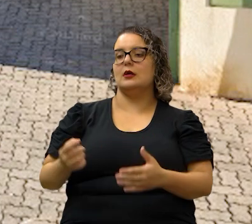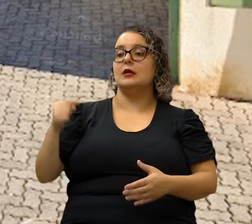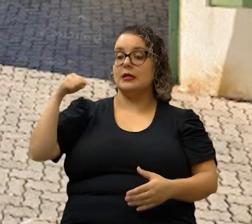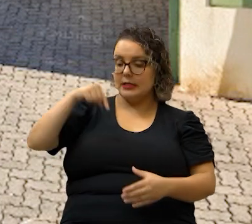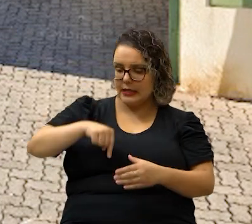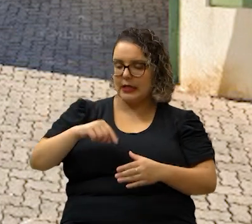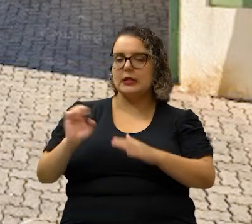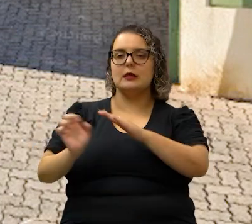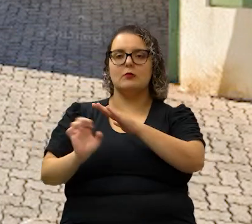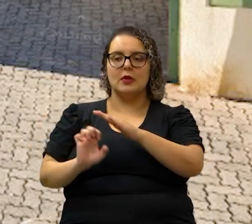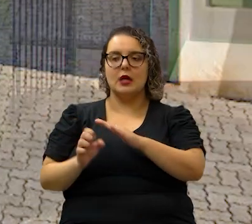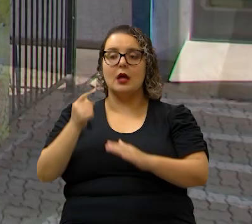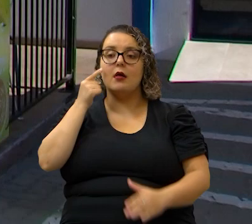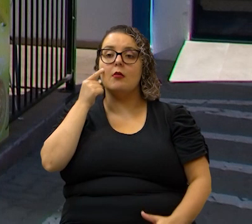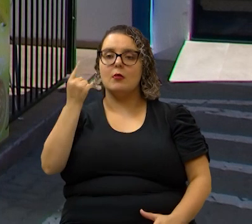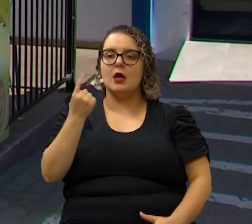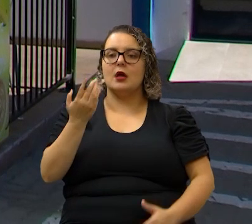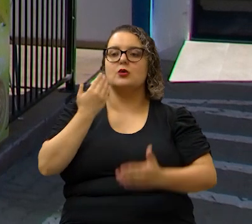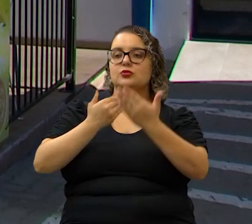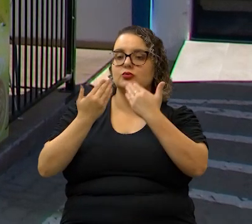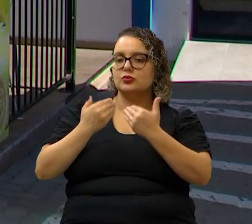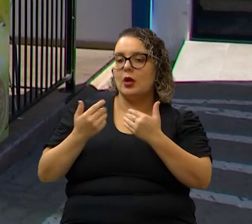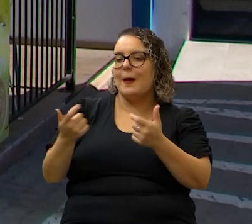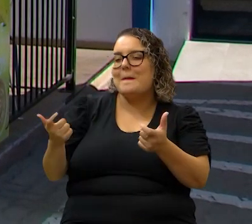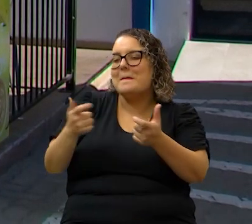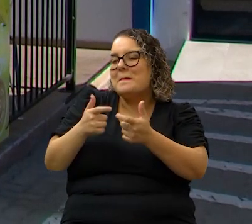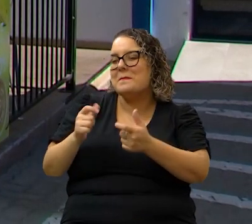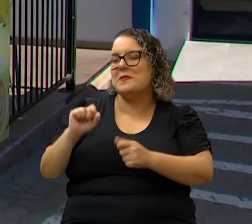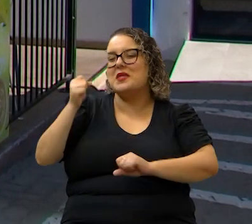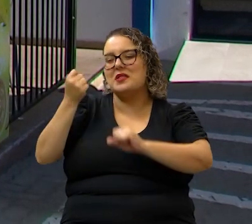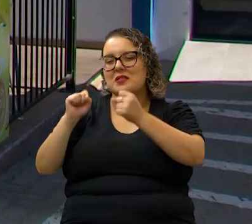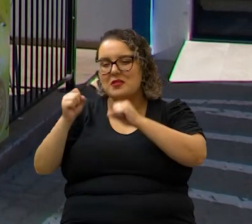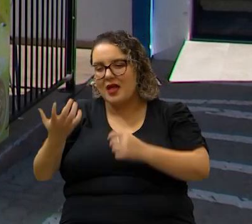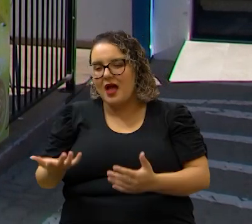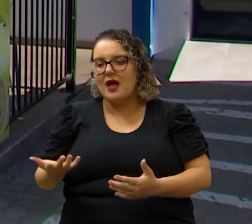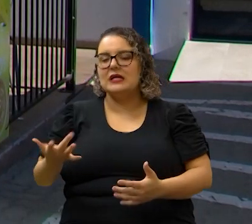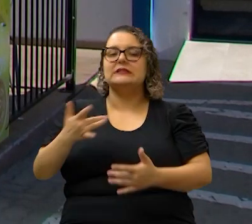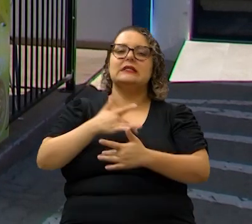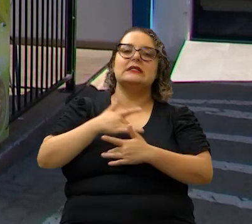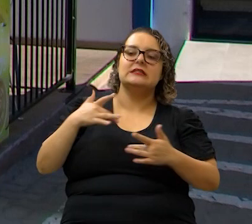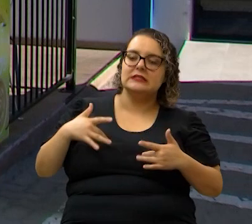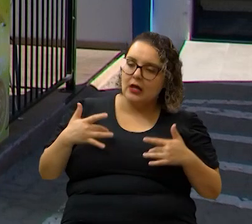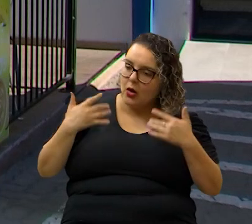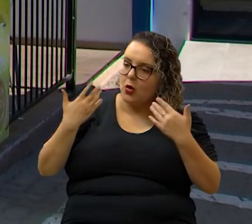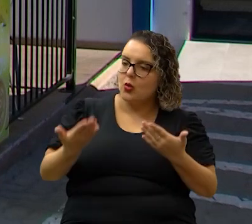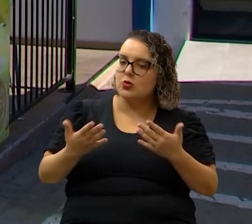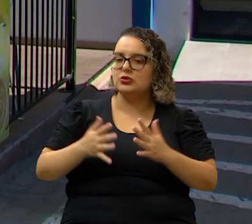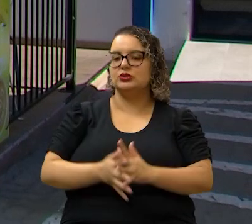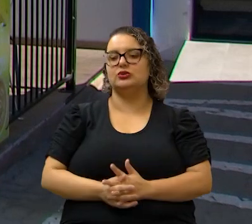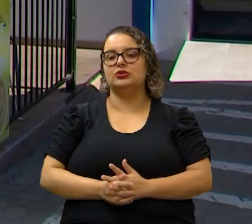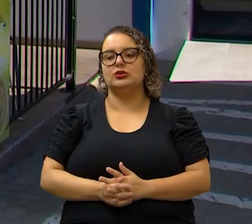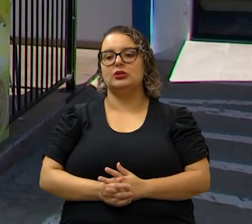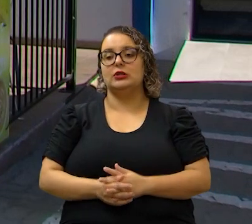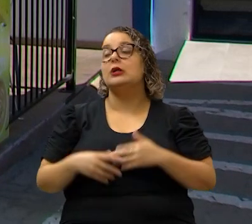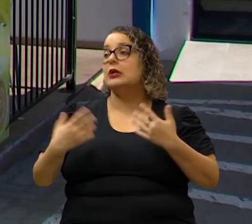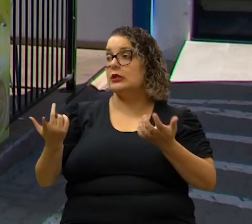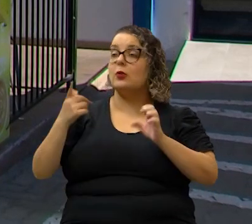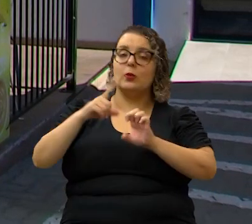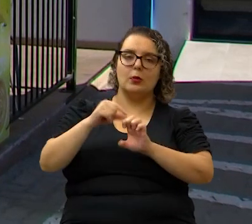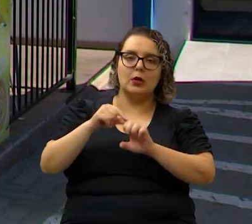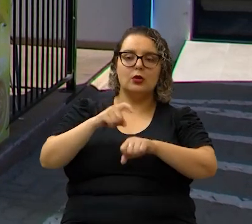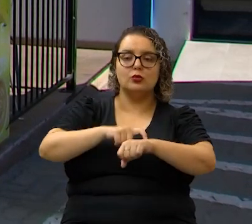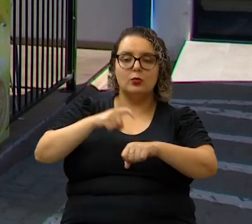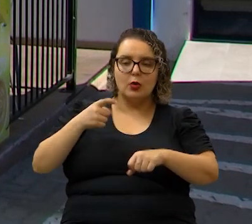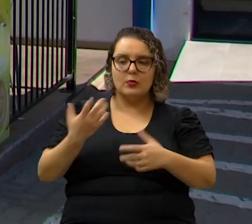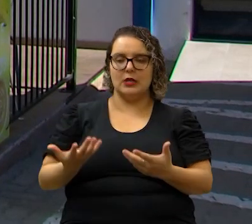nesse negócio a minha ideia da comida minimamente processada, da saudabilidade. Enfim, então o empreendedorismo ele veio